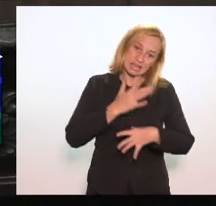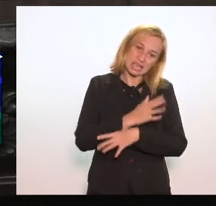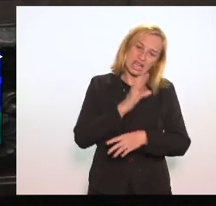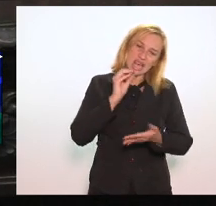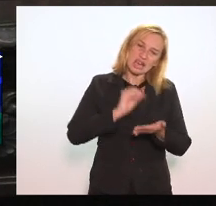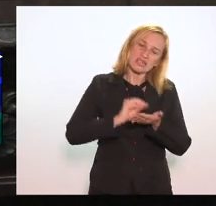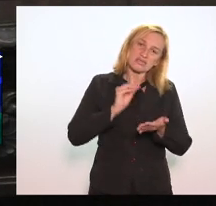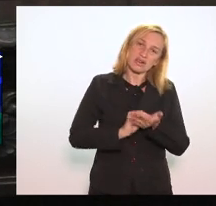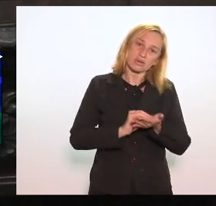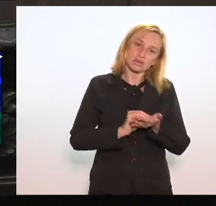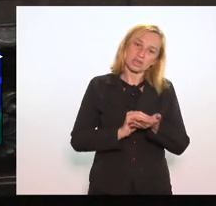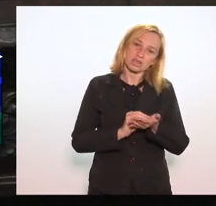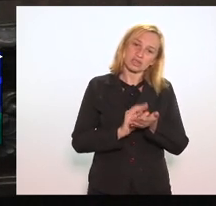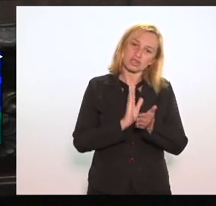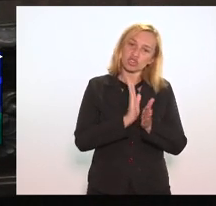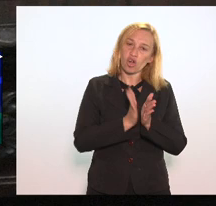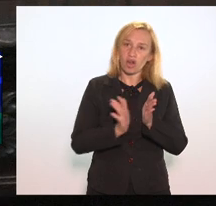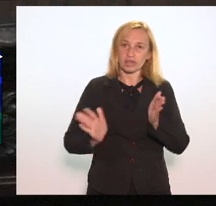a desordem